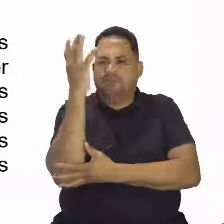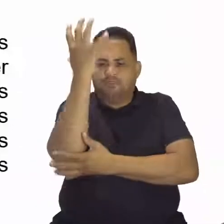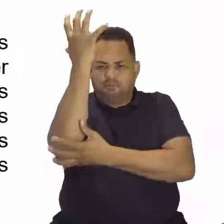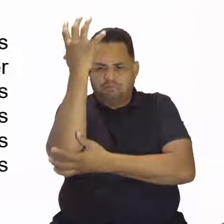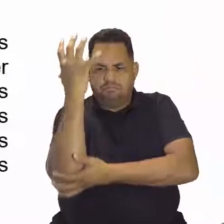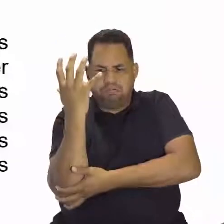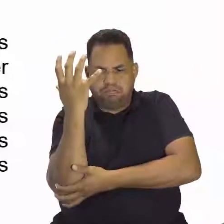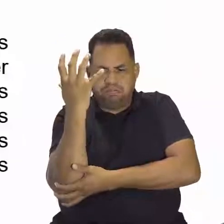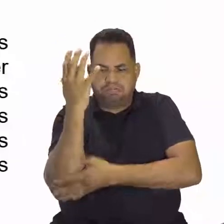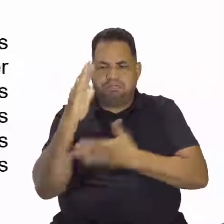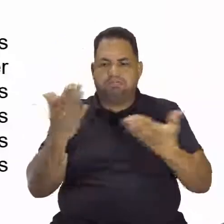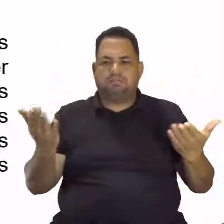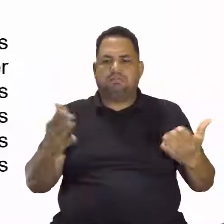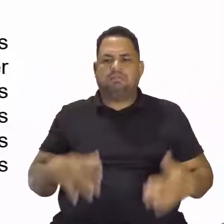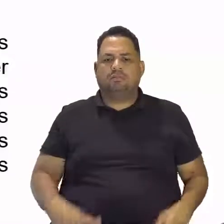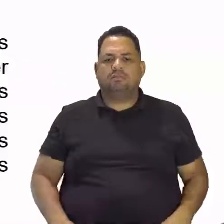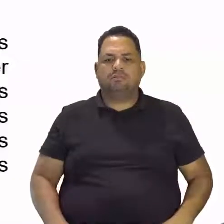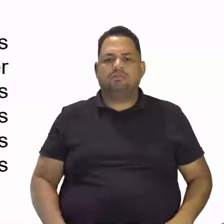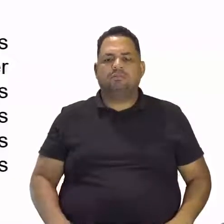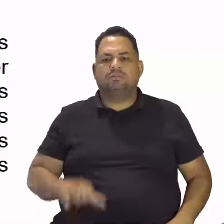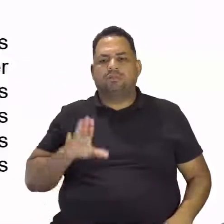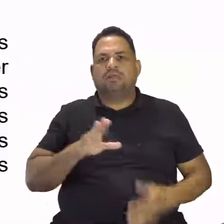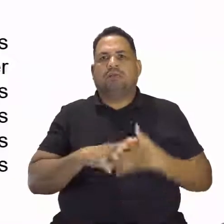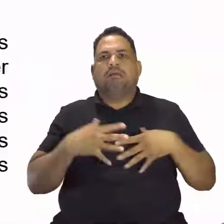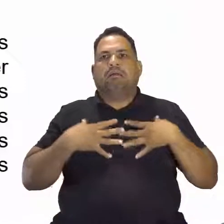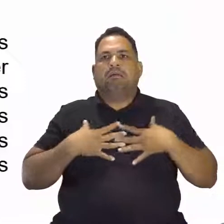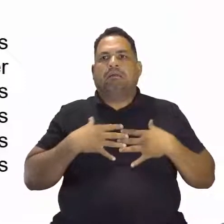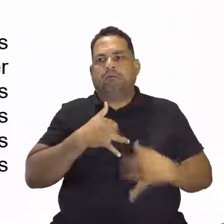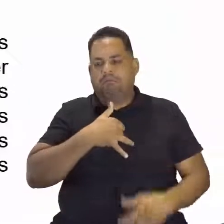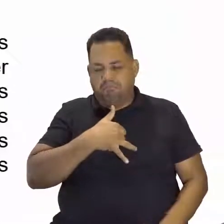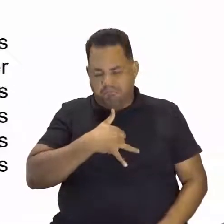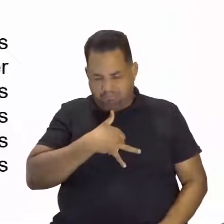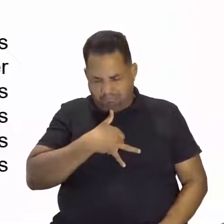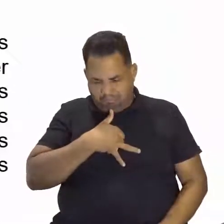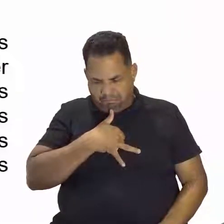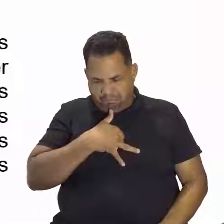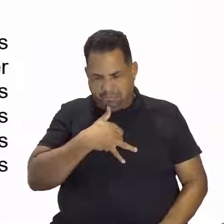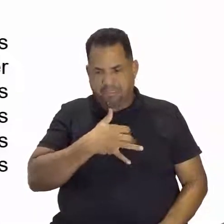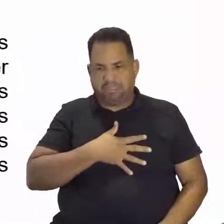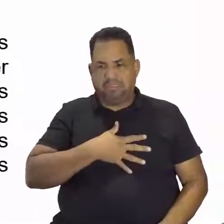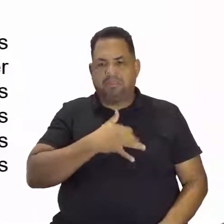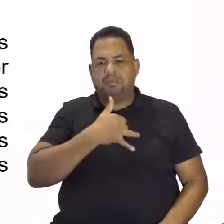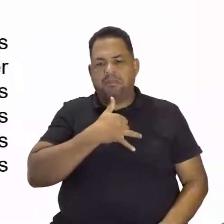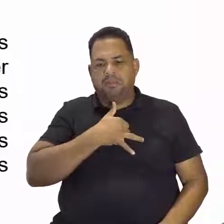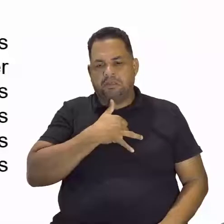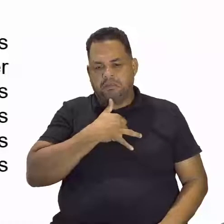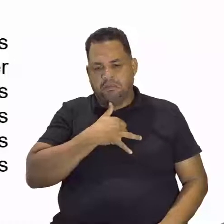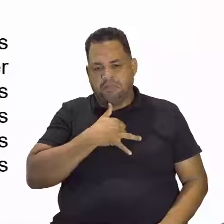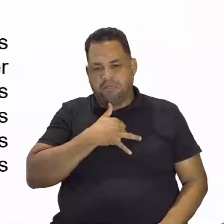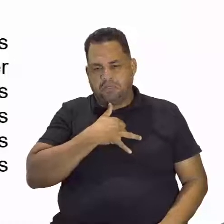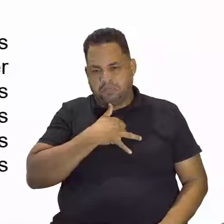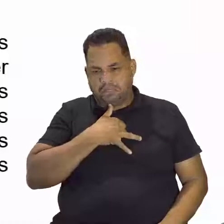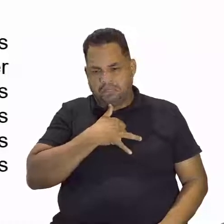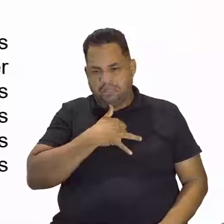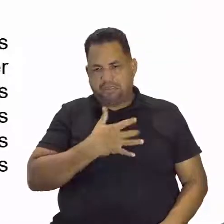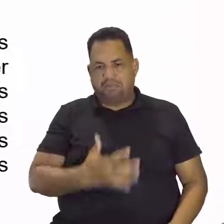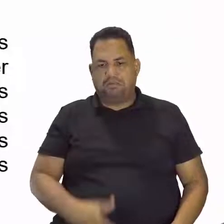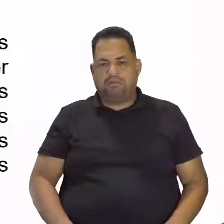os estereótipos são preguiçosos. Esses são estereótipos, isso aí são os estereótipos